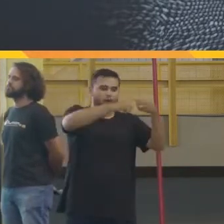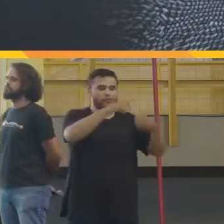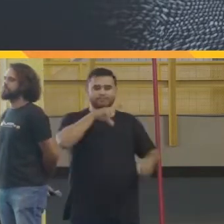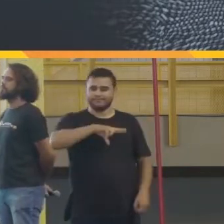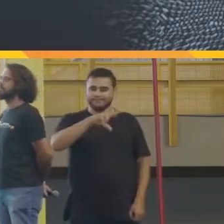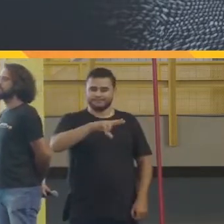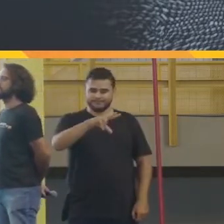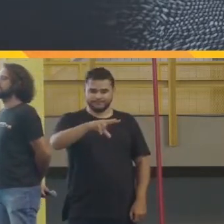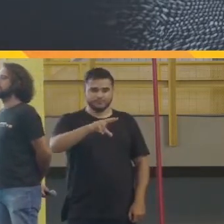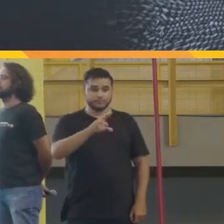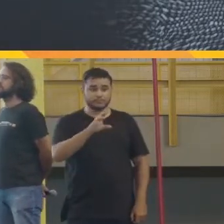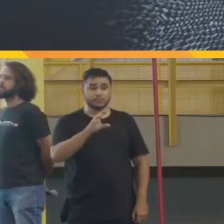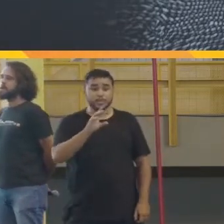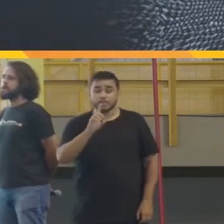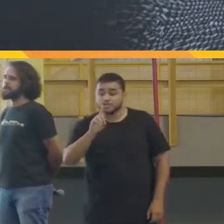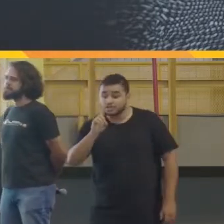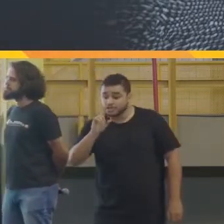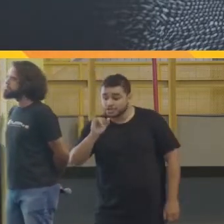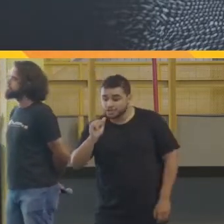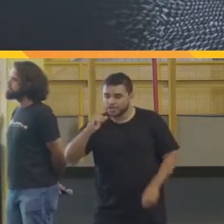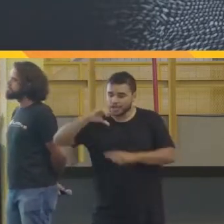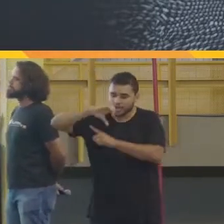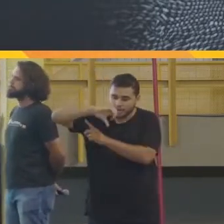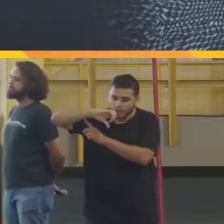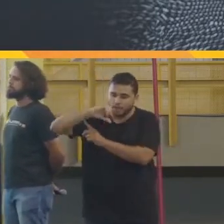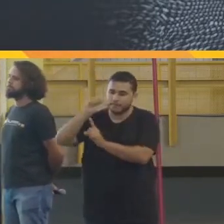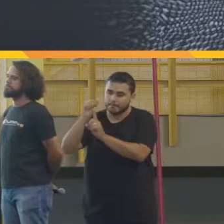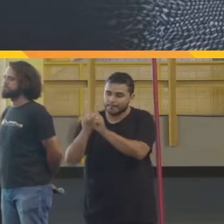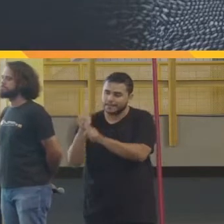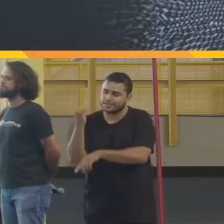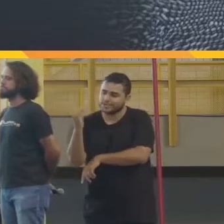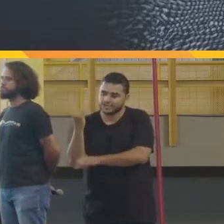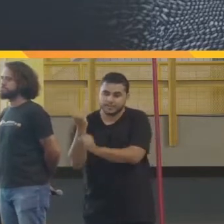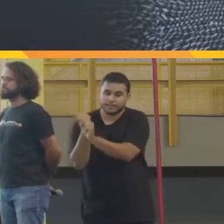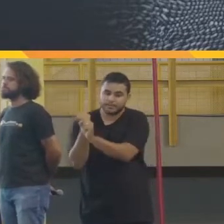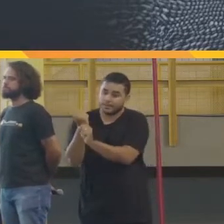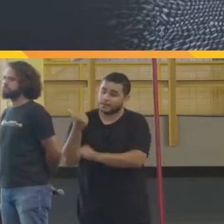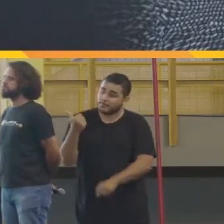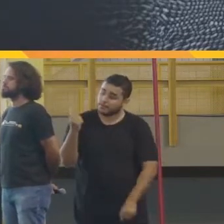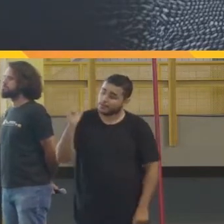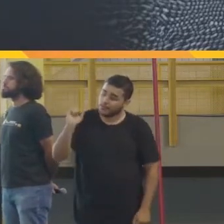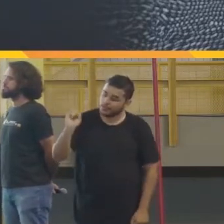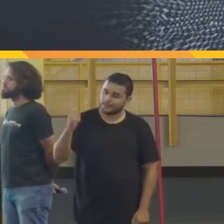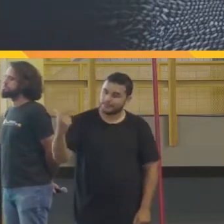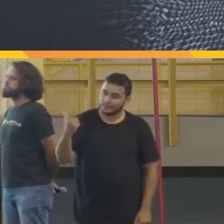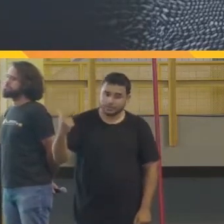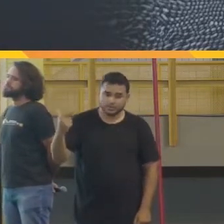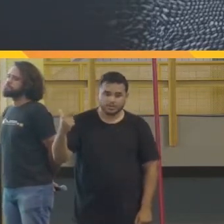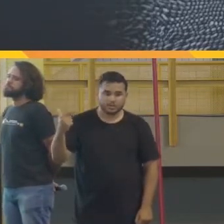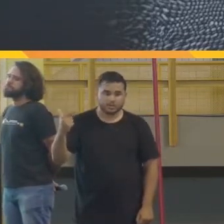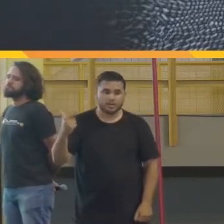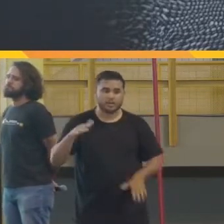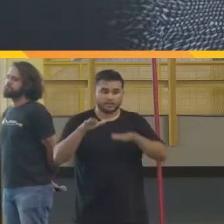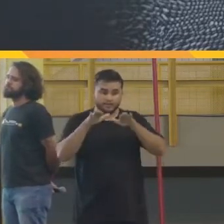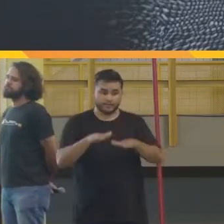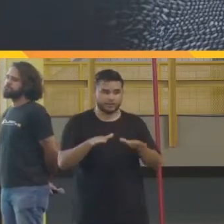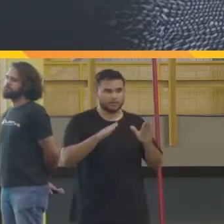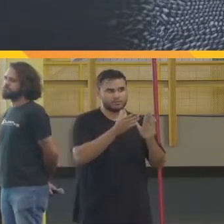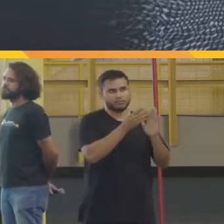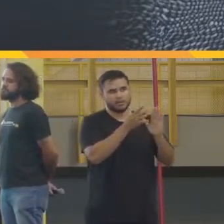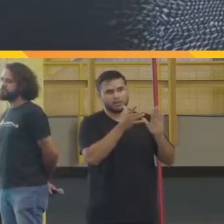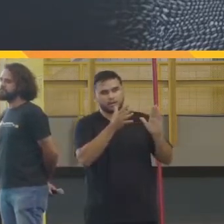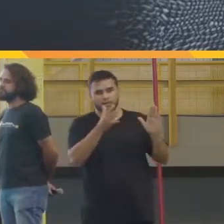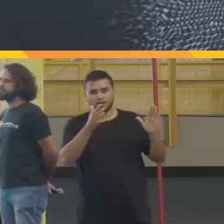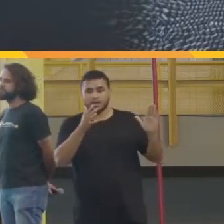janeiro, anota a data, 9 de janeiro de 1822. Daí até 7 de